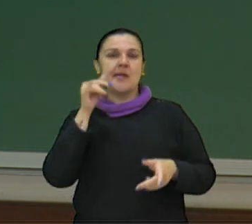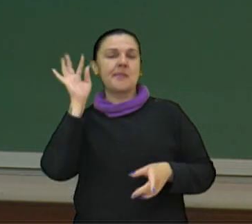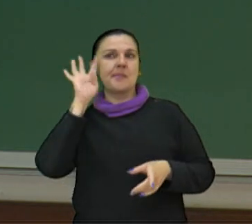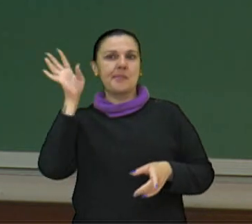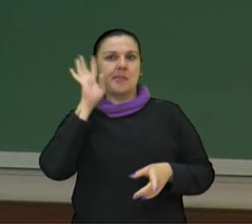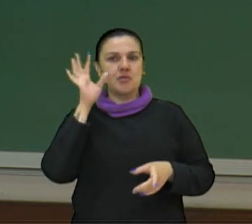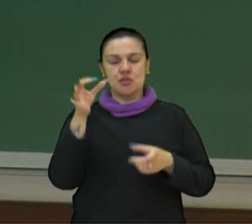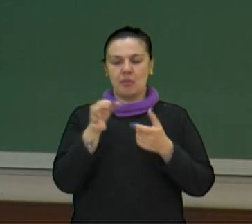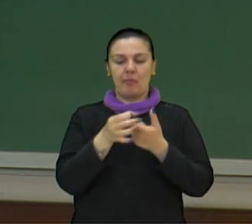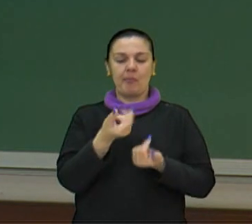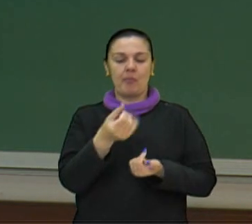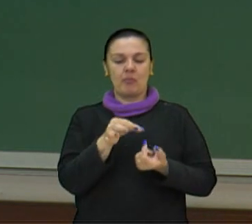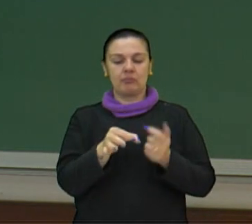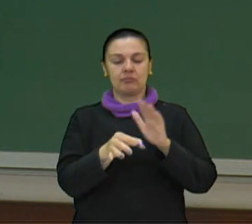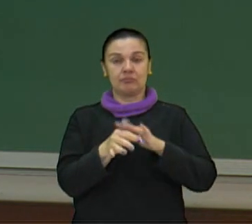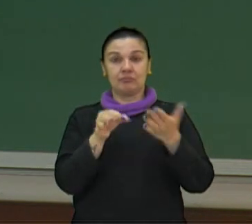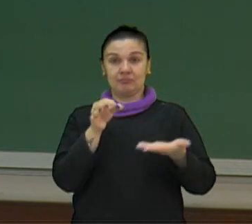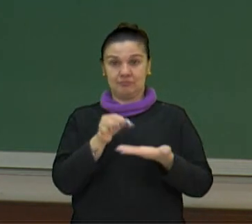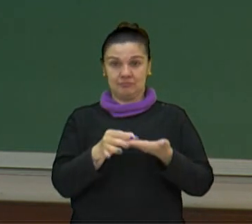mesma coisa.